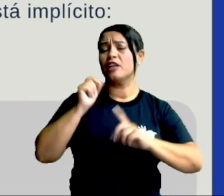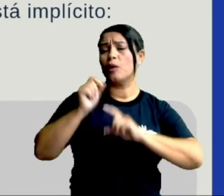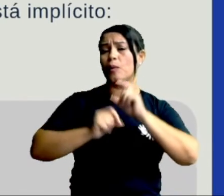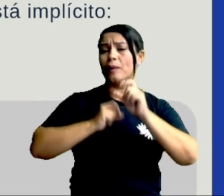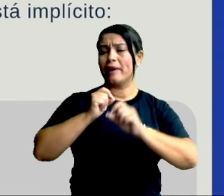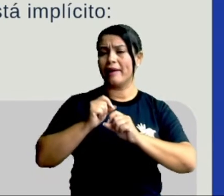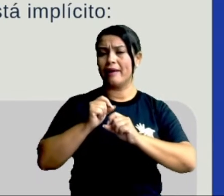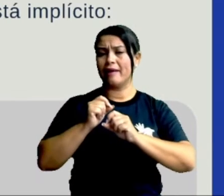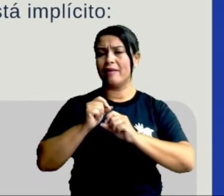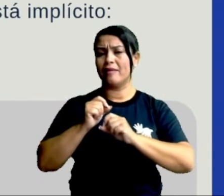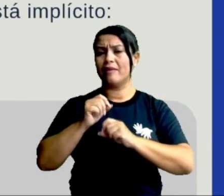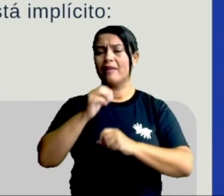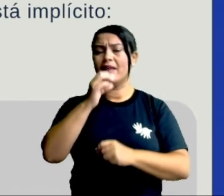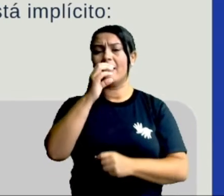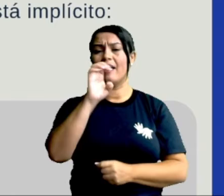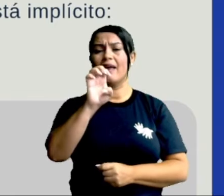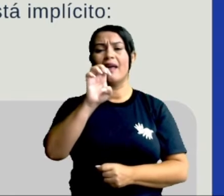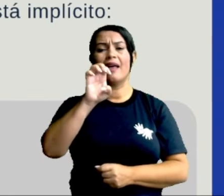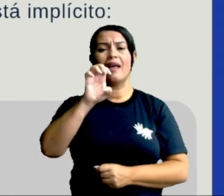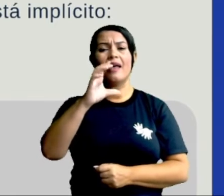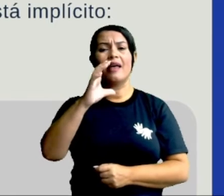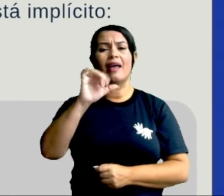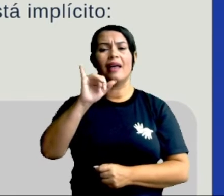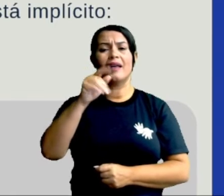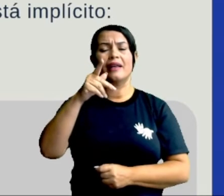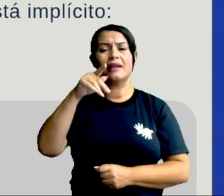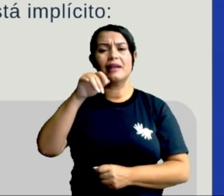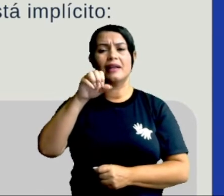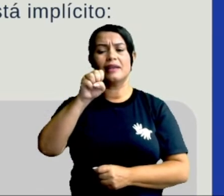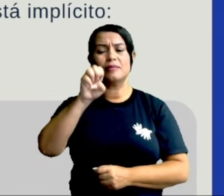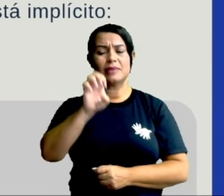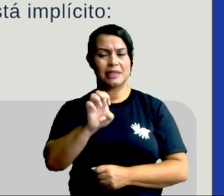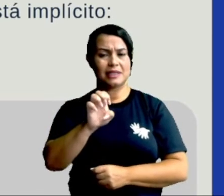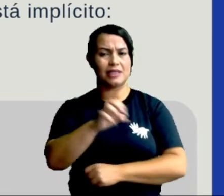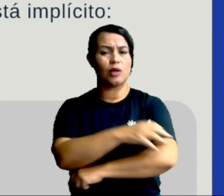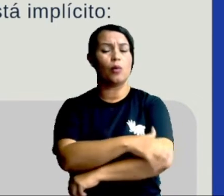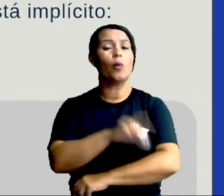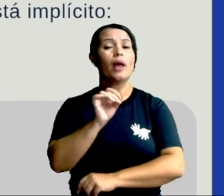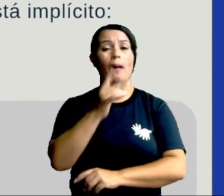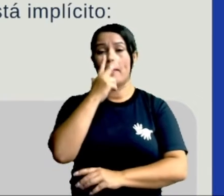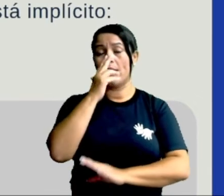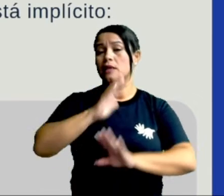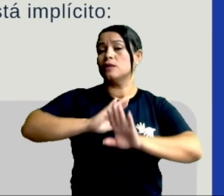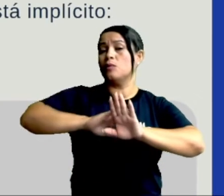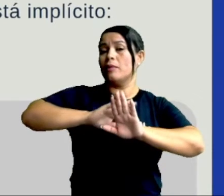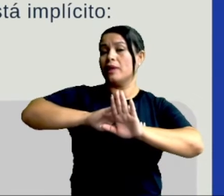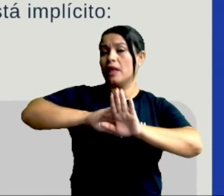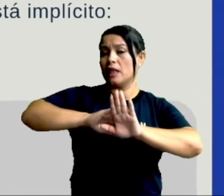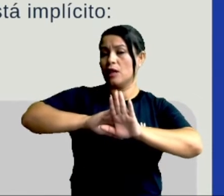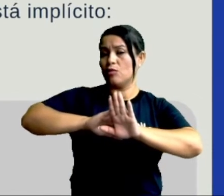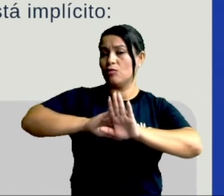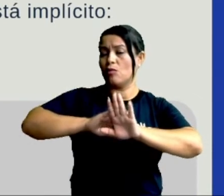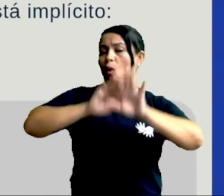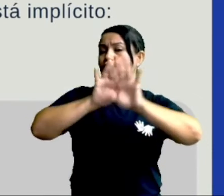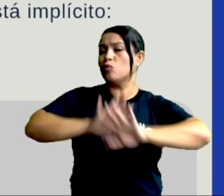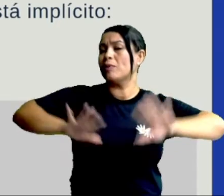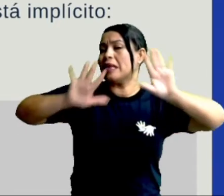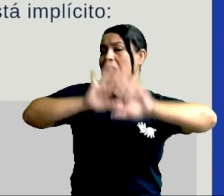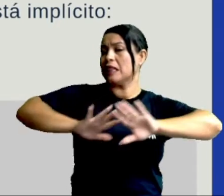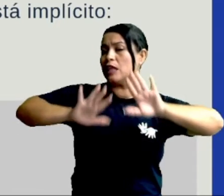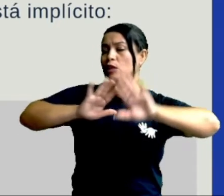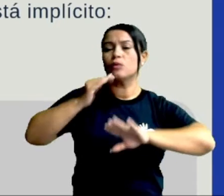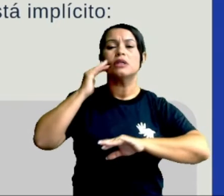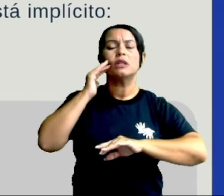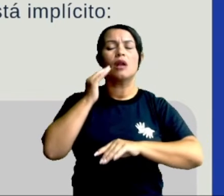subentende-se, está eclipsado, está oculto, subentendido, não é? O pronome ela. Quando eu digo, olha, minha